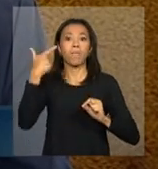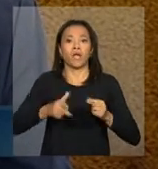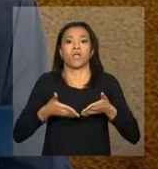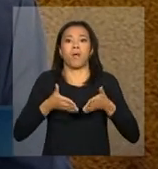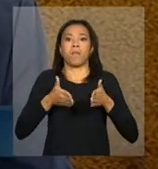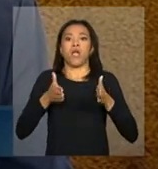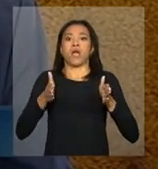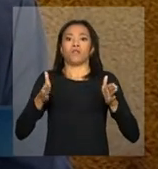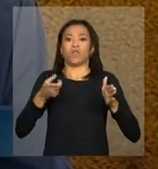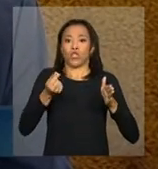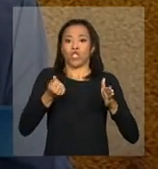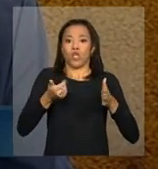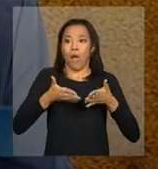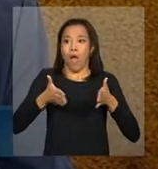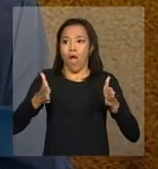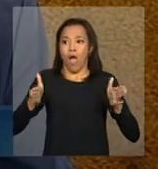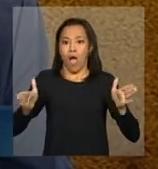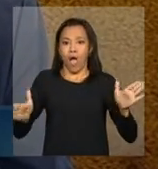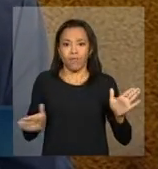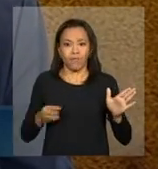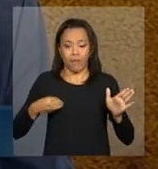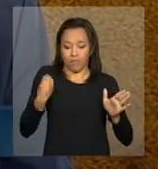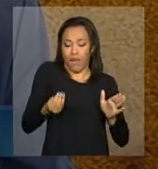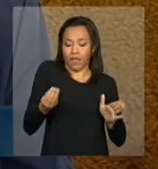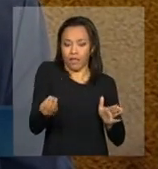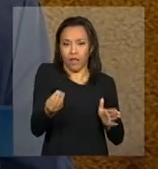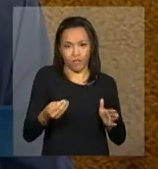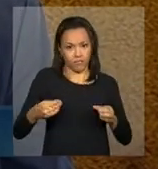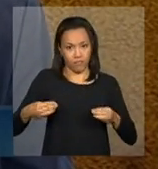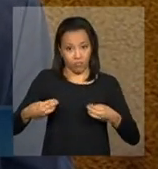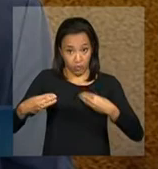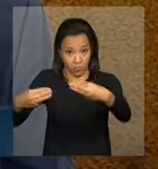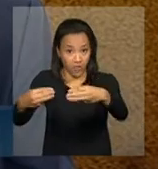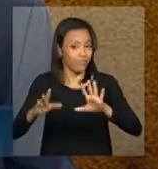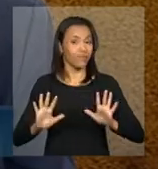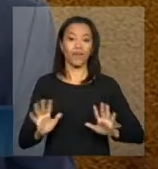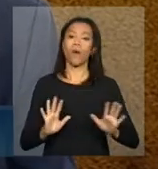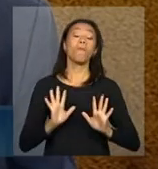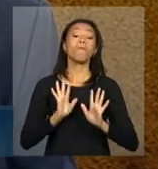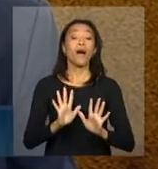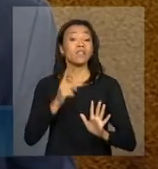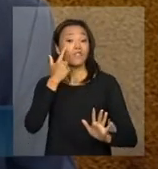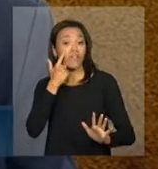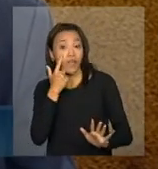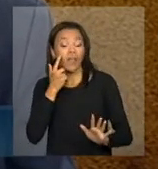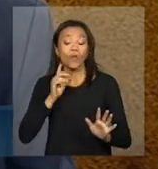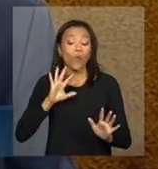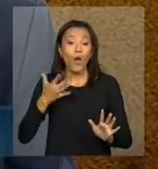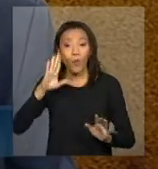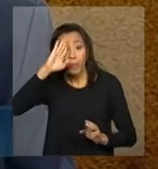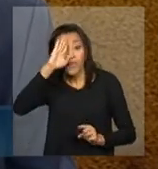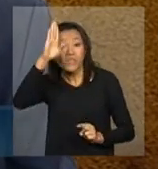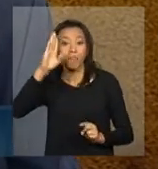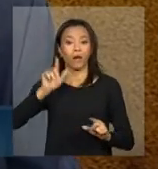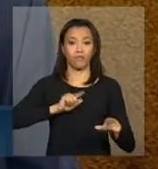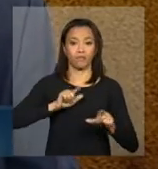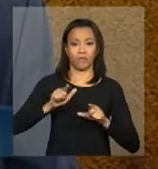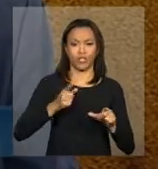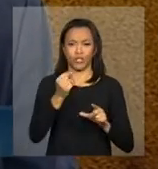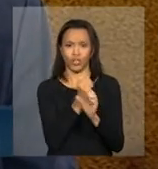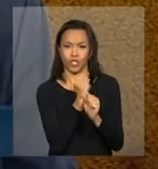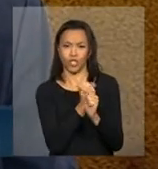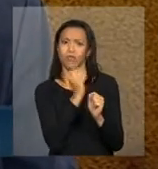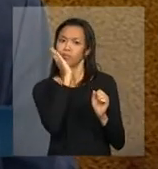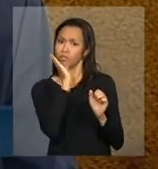ampliação de limite orçamentário para nenhum dos órgãos, mas da gente procurar lidar, redistribuir e priorizar aqueles recursos que já